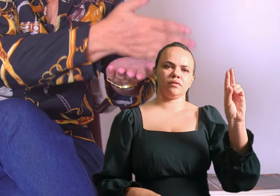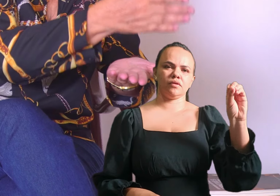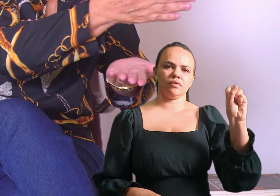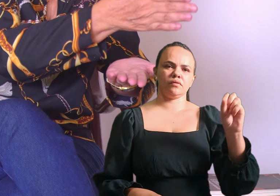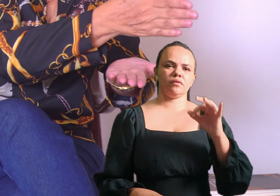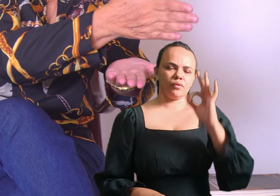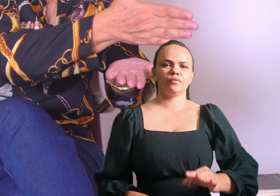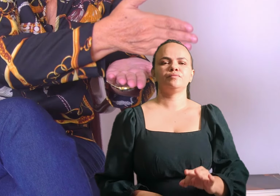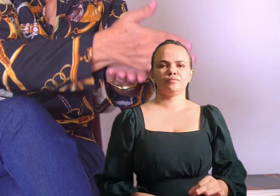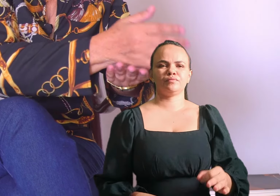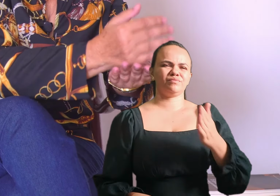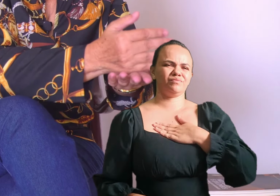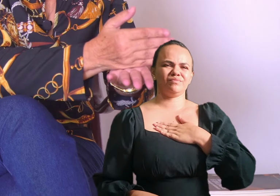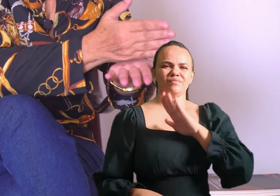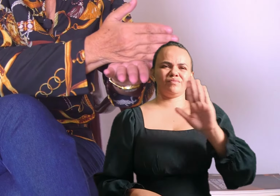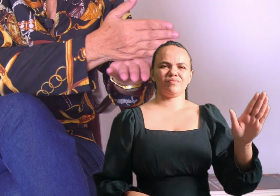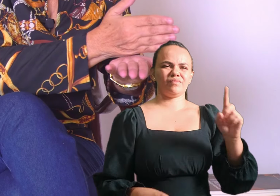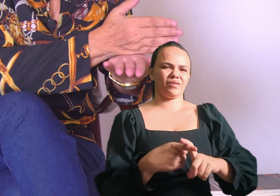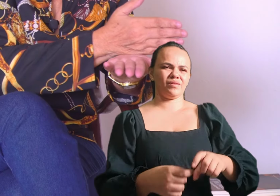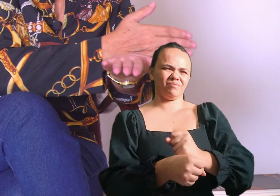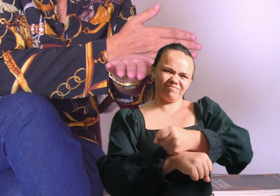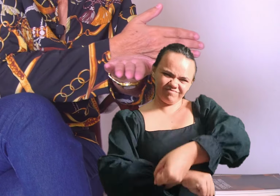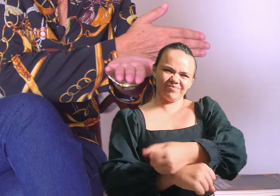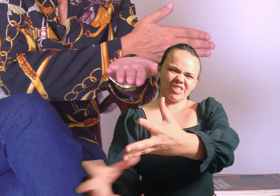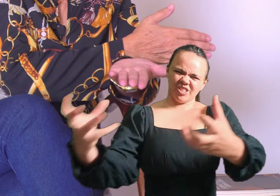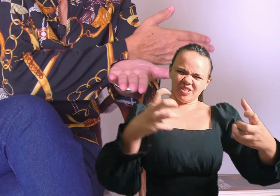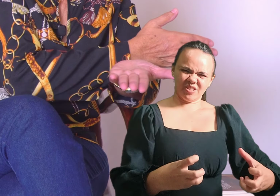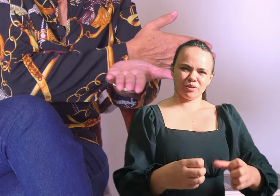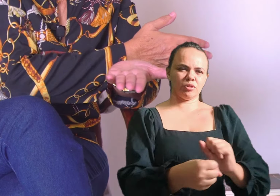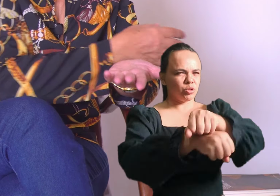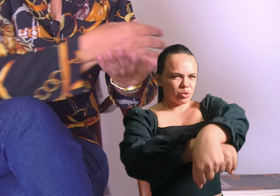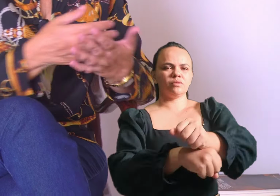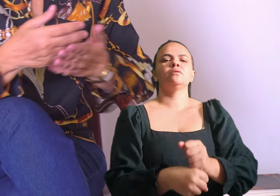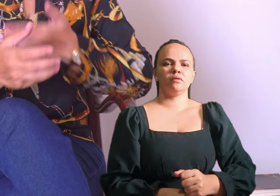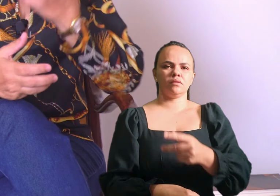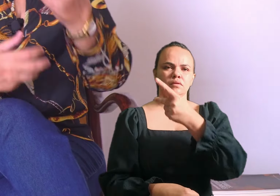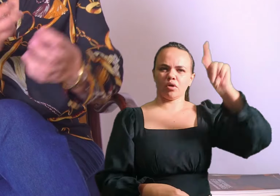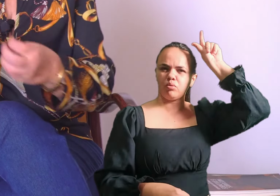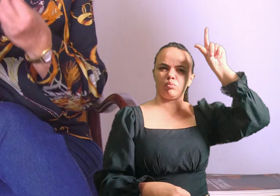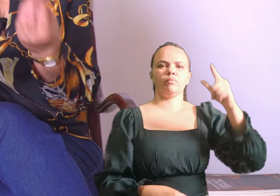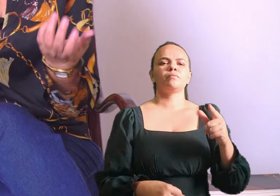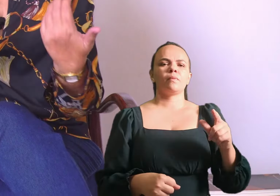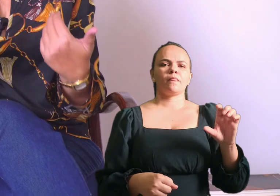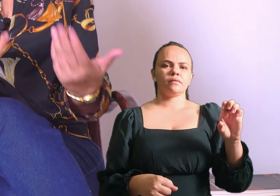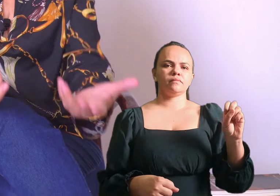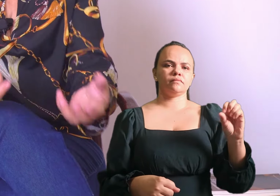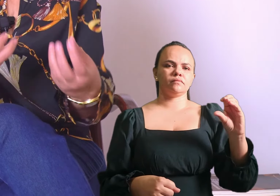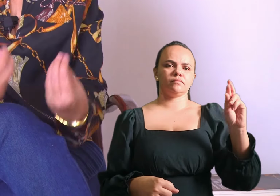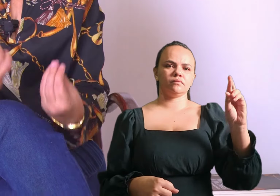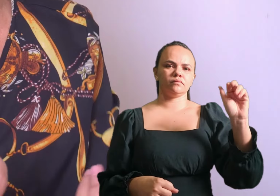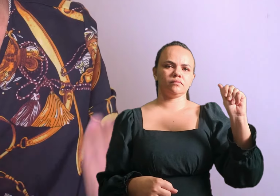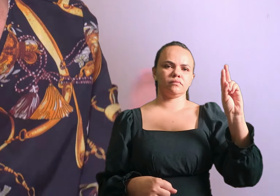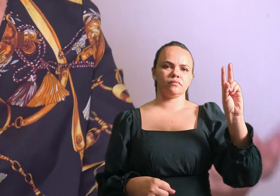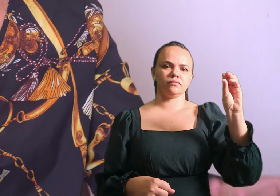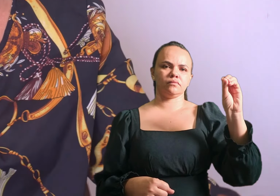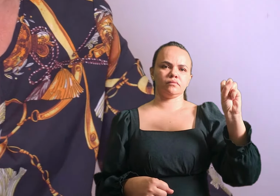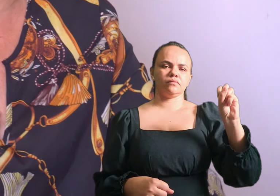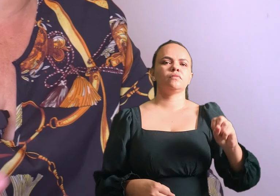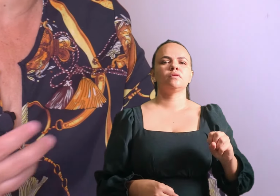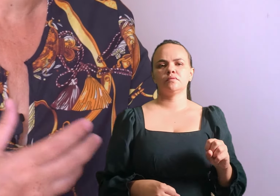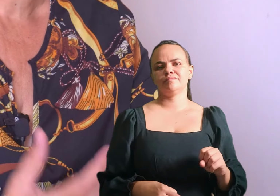análogas à escravidão ou pessoas que foram escravizadas né porque quando a gente fala escravo dá a impressão de que a pessoa